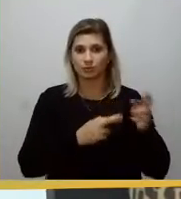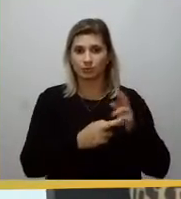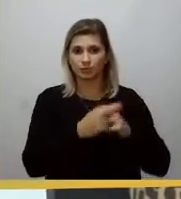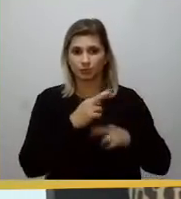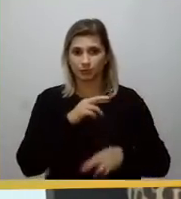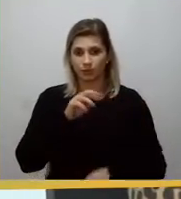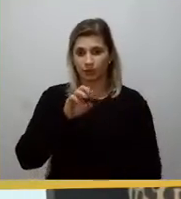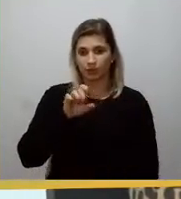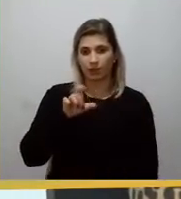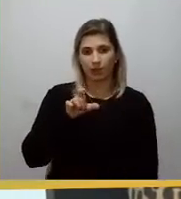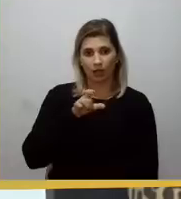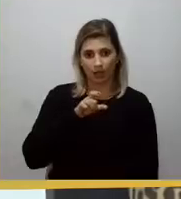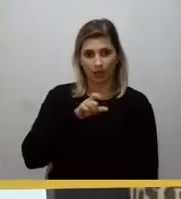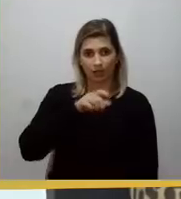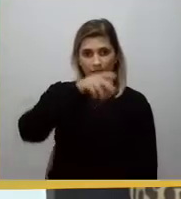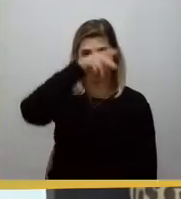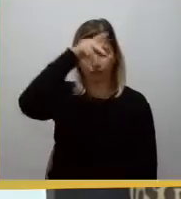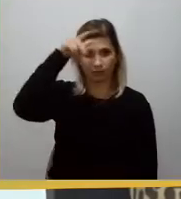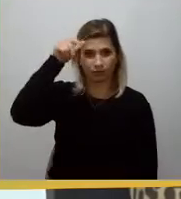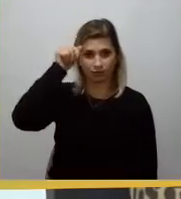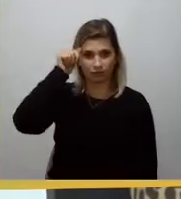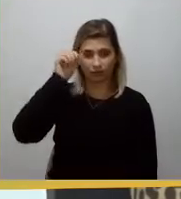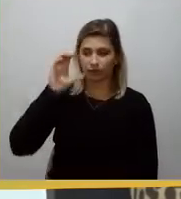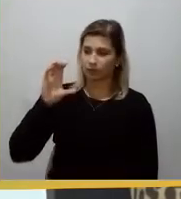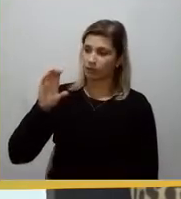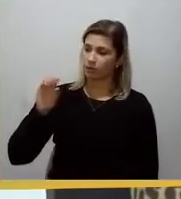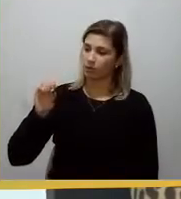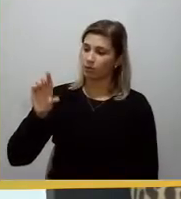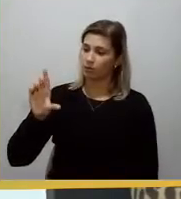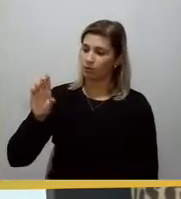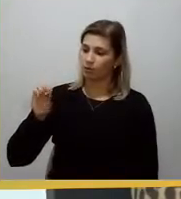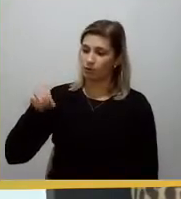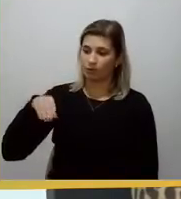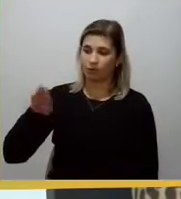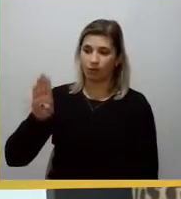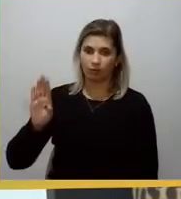ex-prefeito Raimundo Colombo.